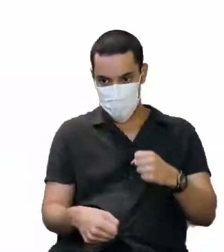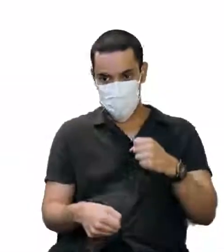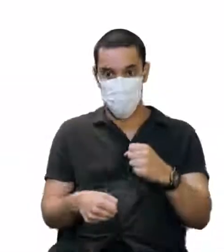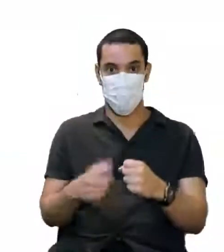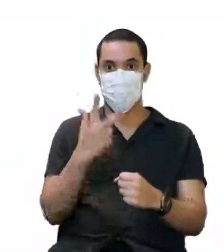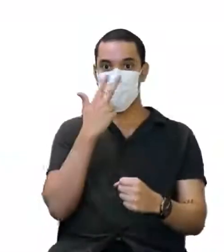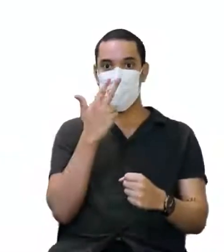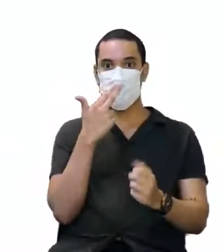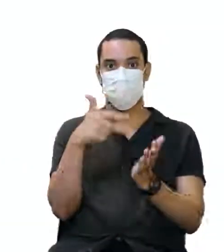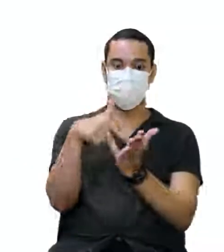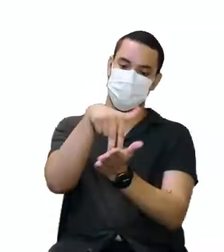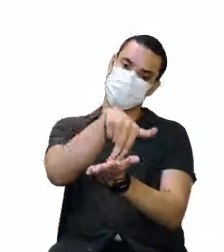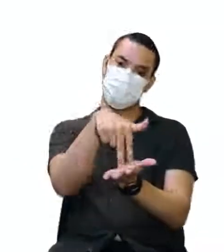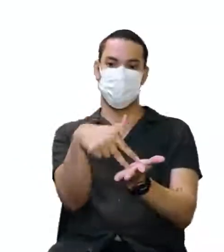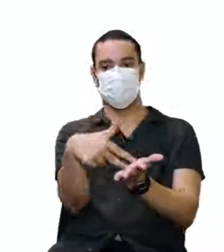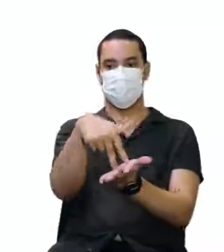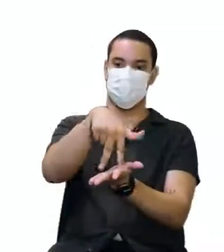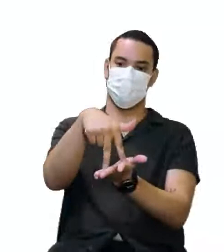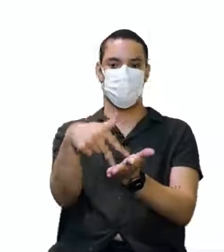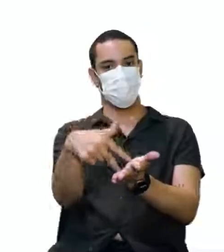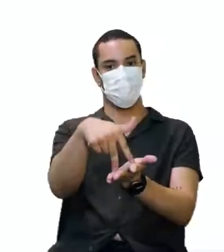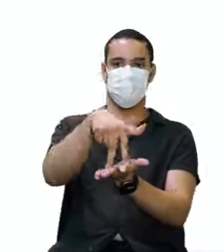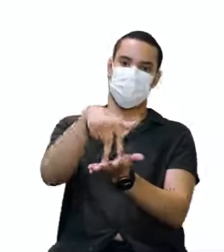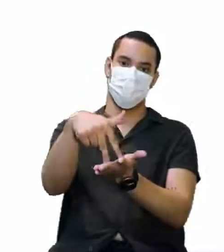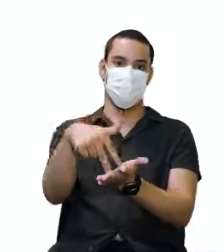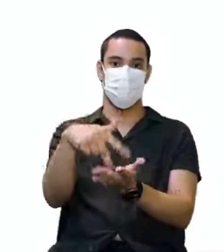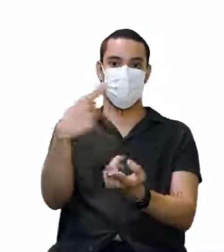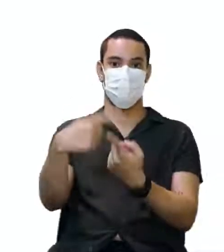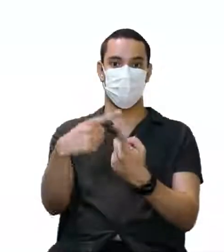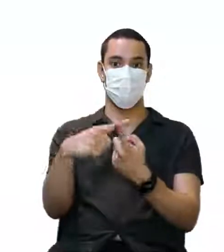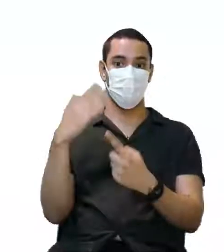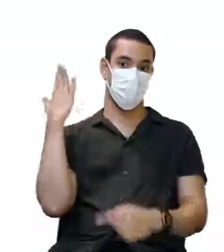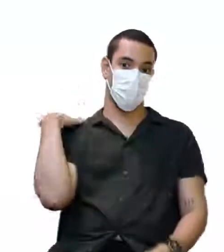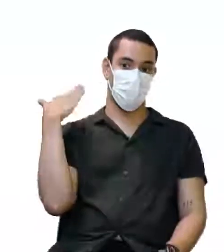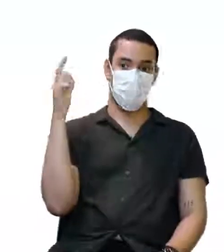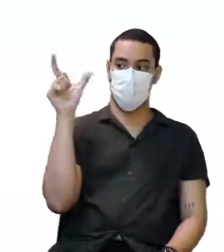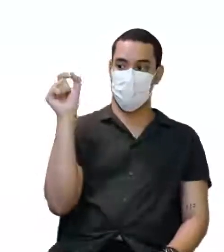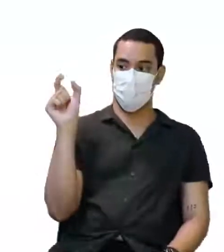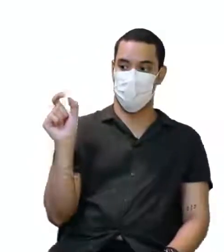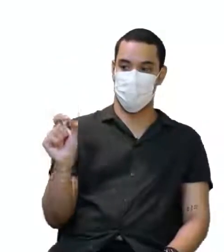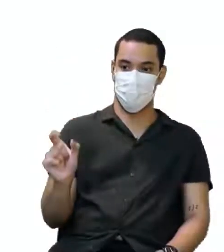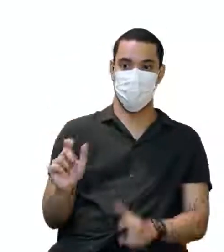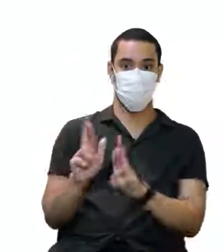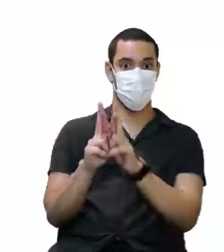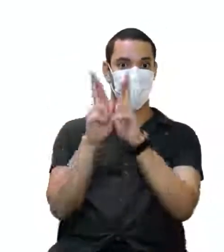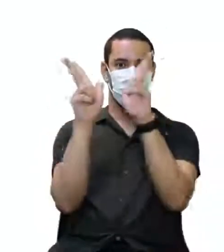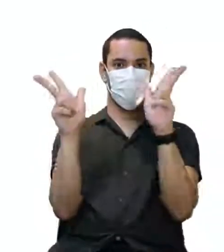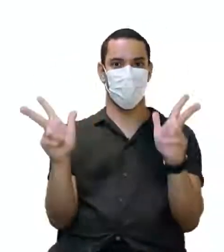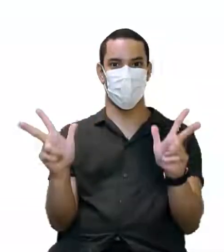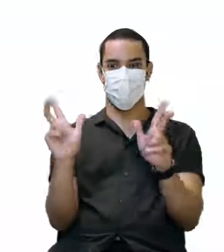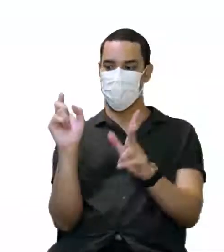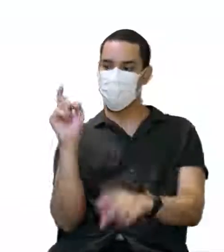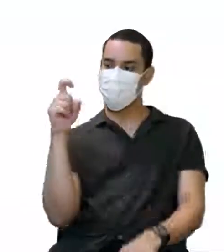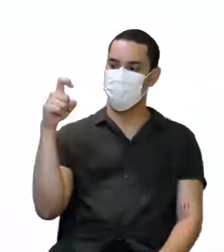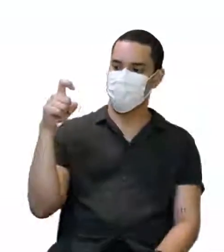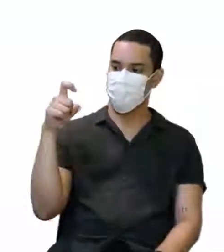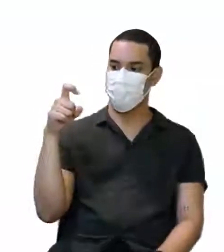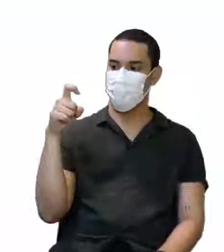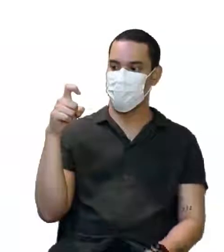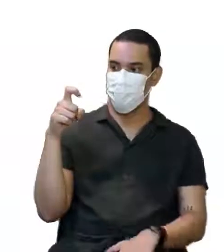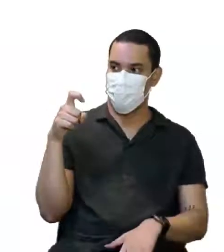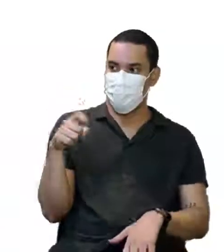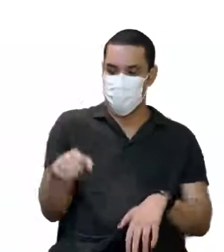de equilíbrio. A coluna não era tão retinha, né? Então ela tinha essa curvatura mesmo e